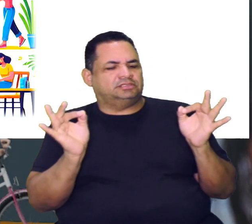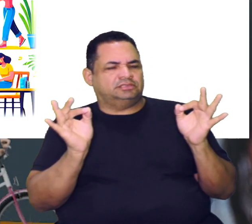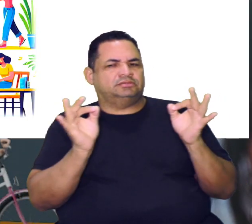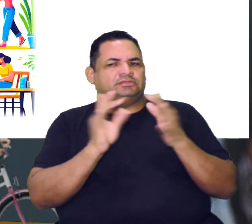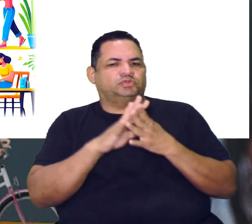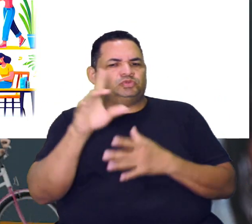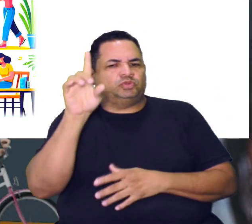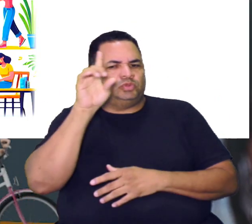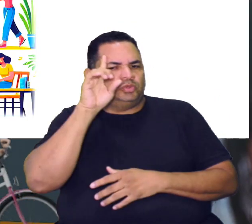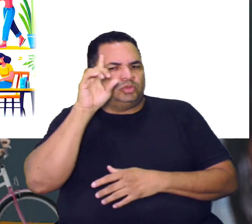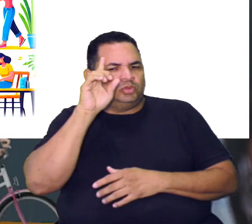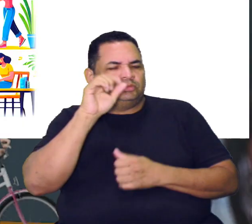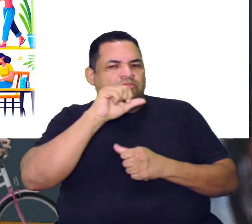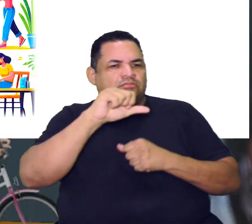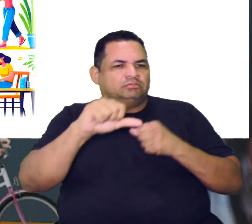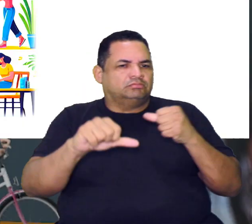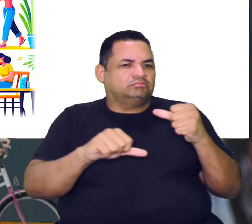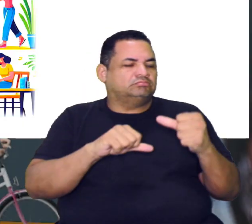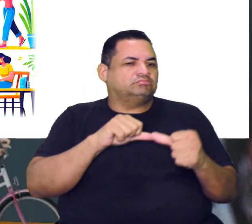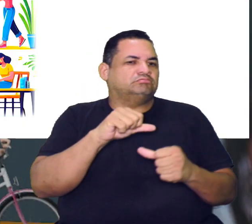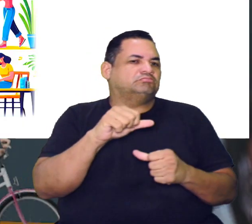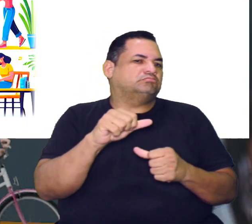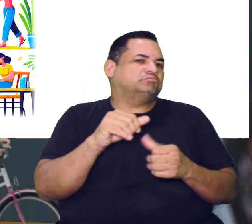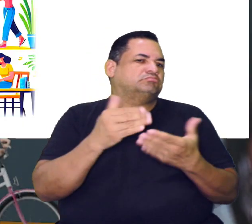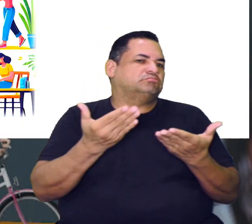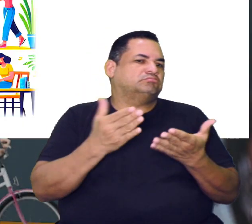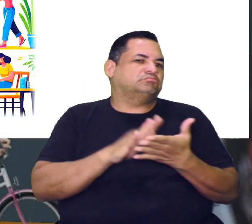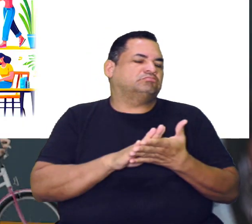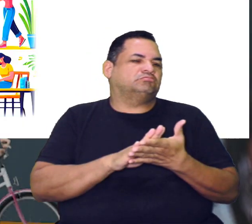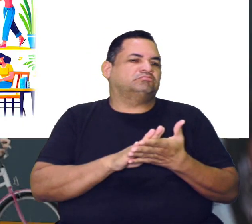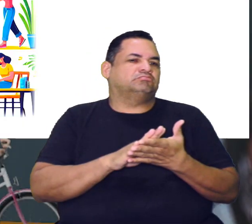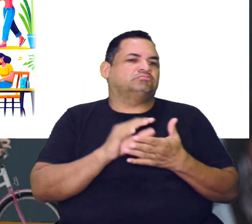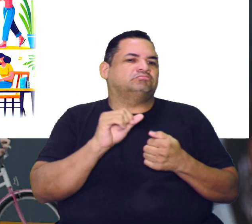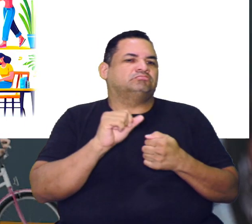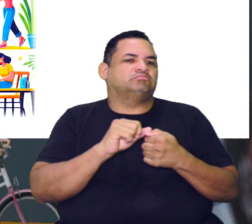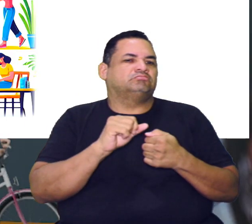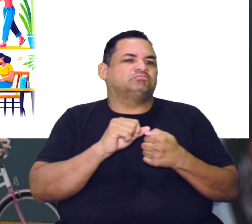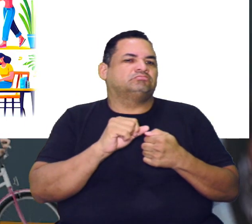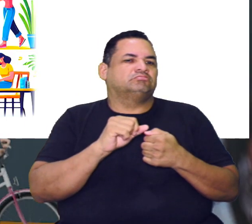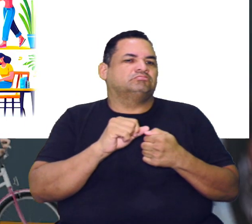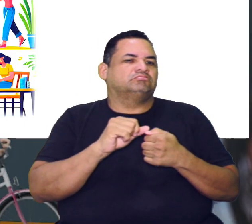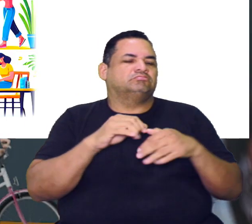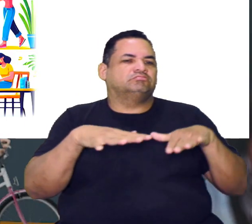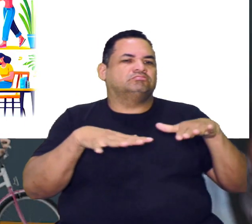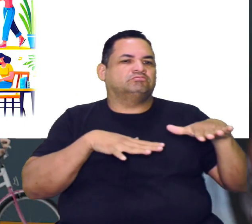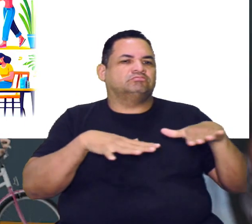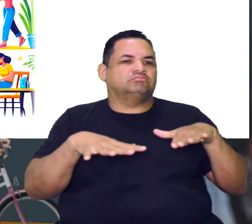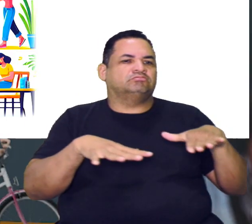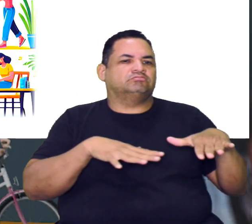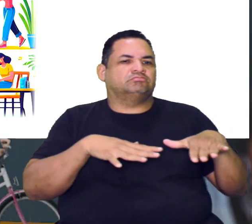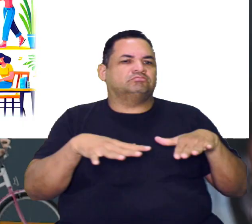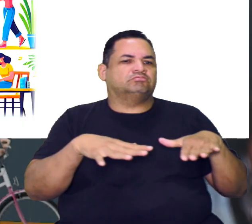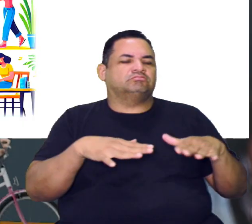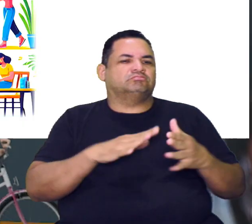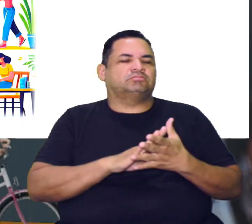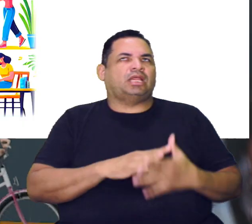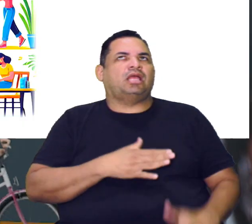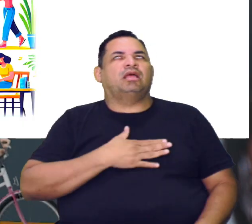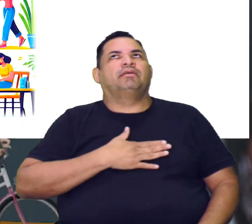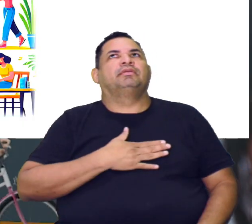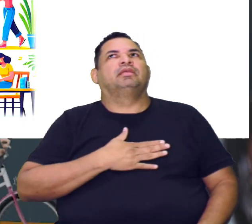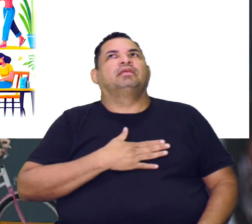algumas mudanças, né? Eu estou executando um determinado movimento, vamos supor que a minha